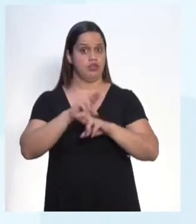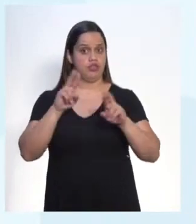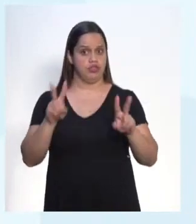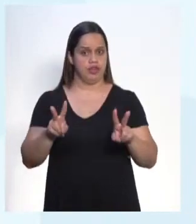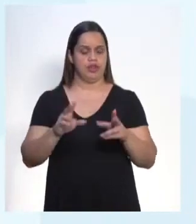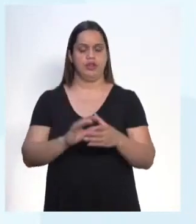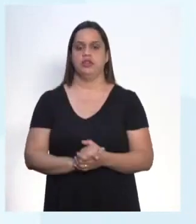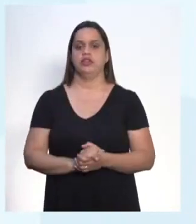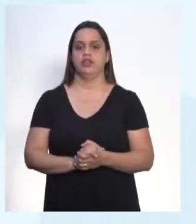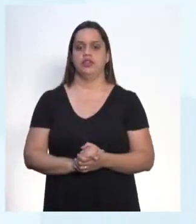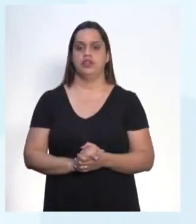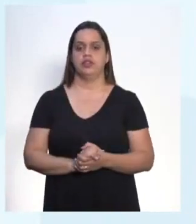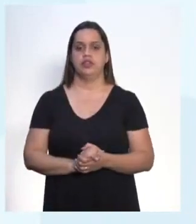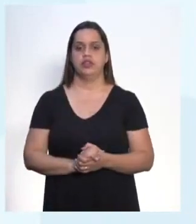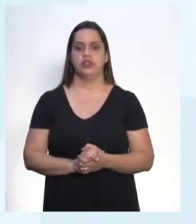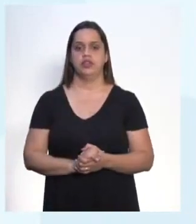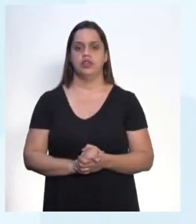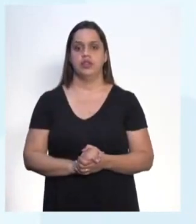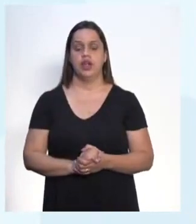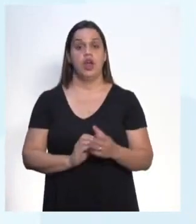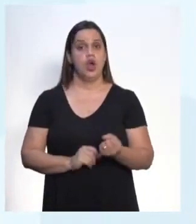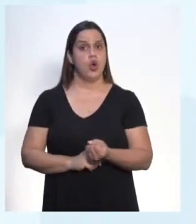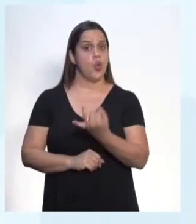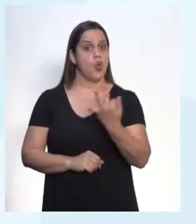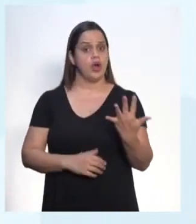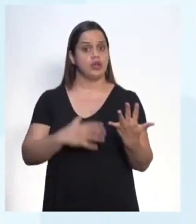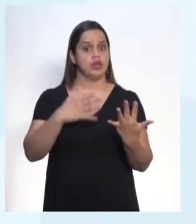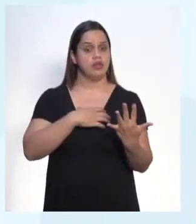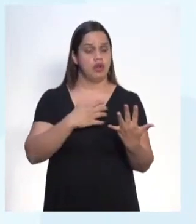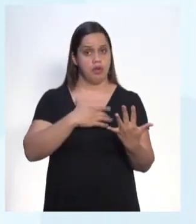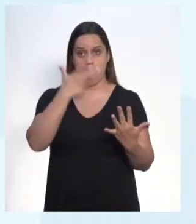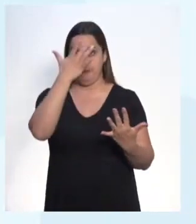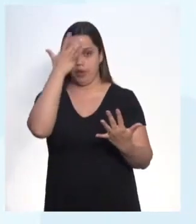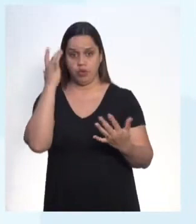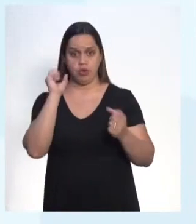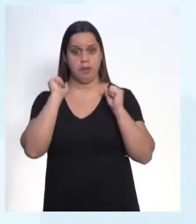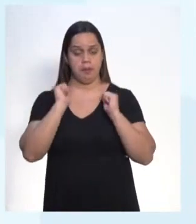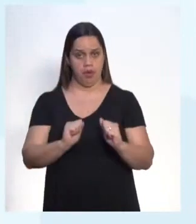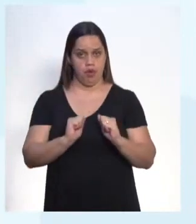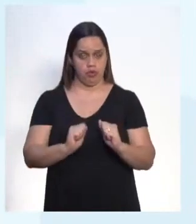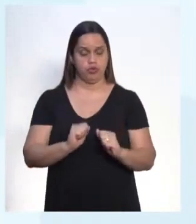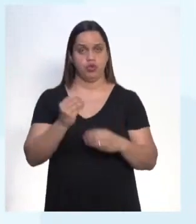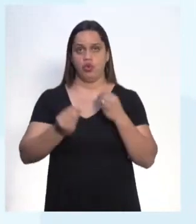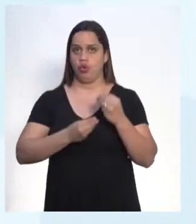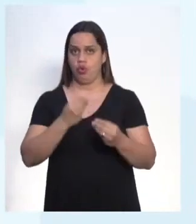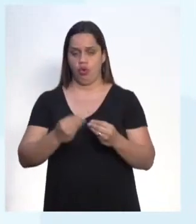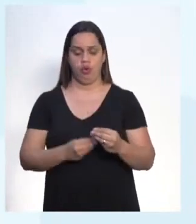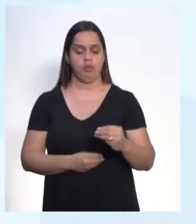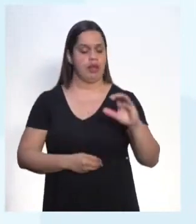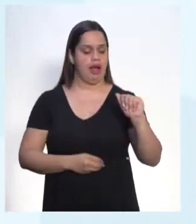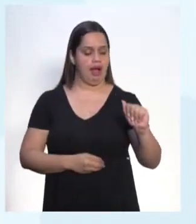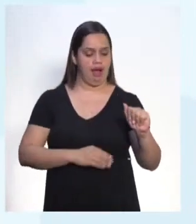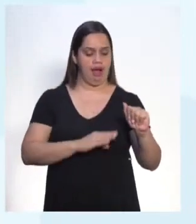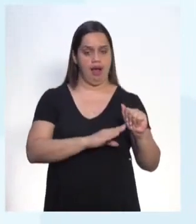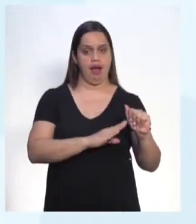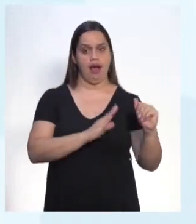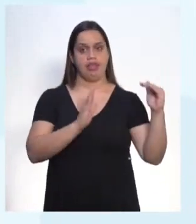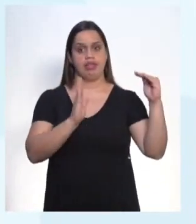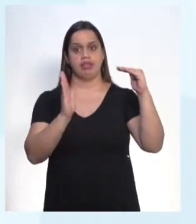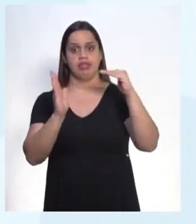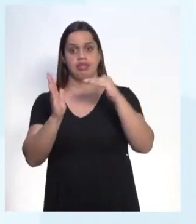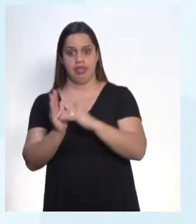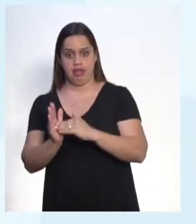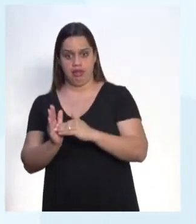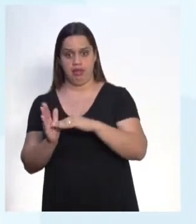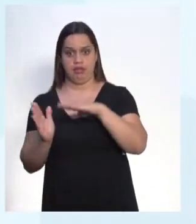diferente. De quantas maneiras uma pessoa pode sair da cidade A, chegar